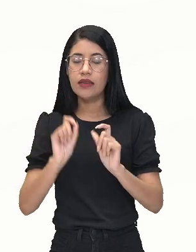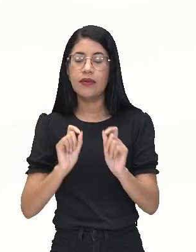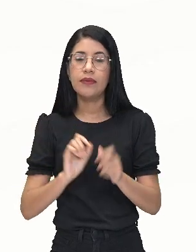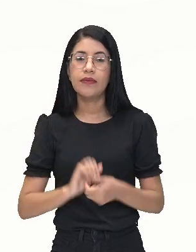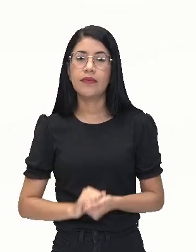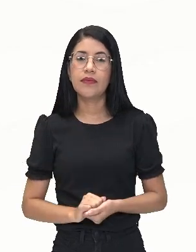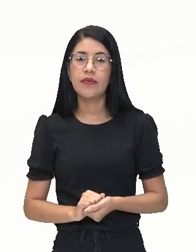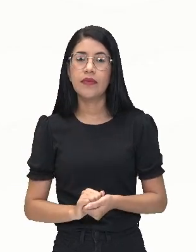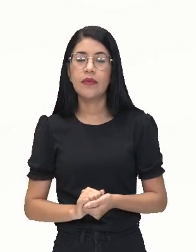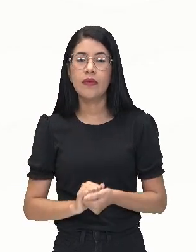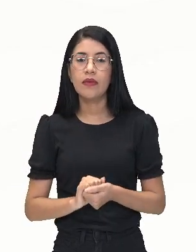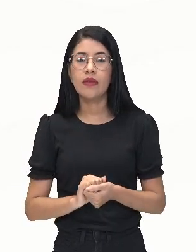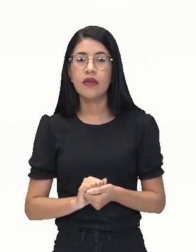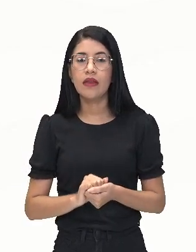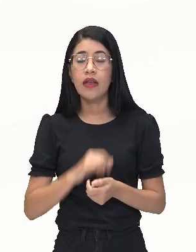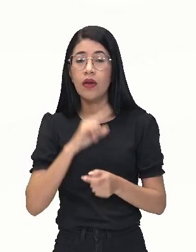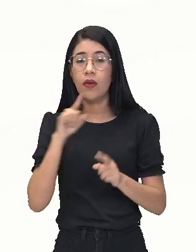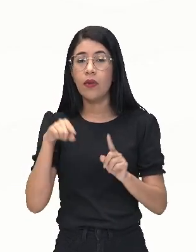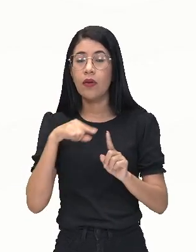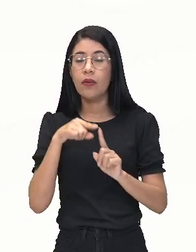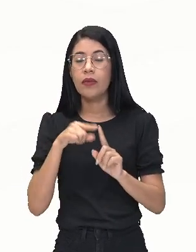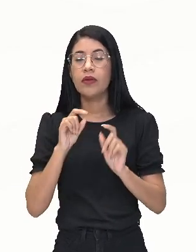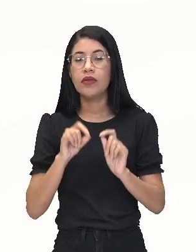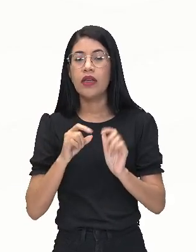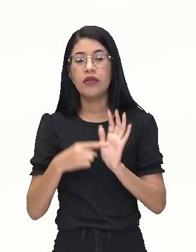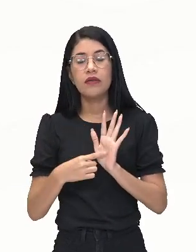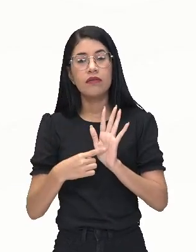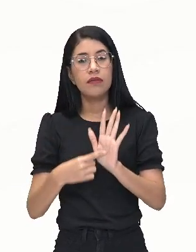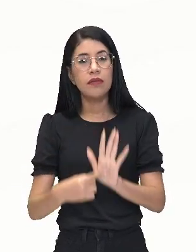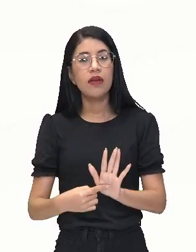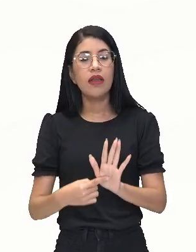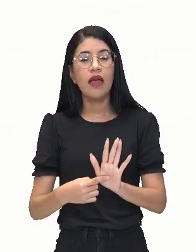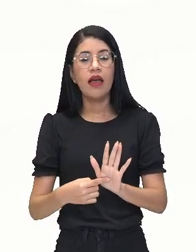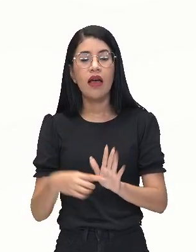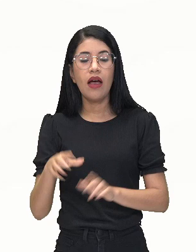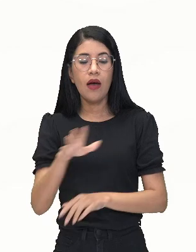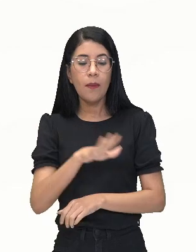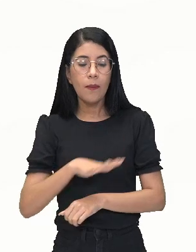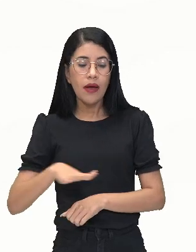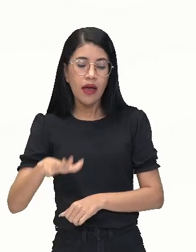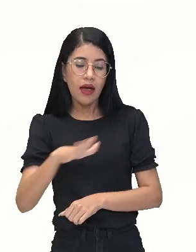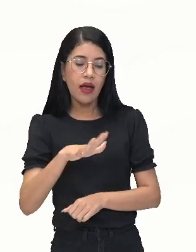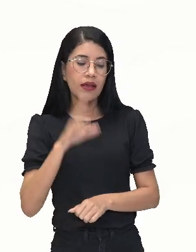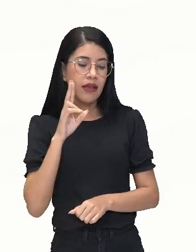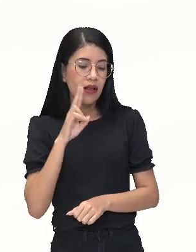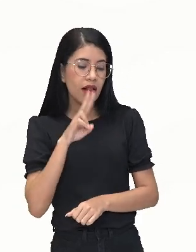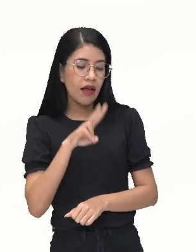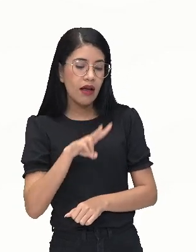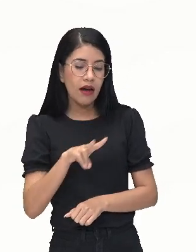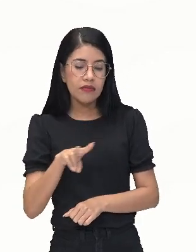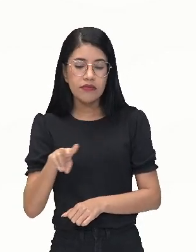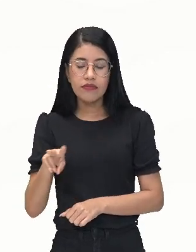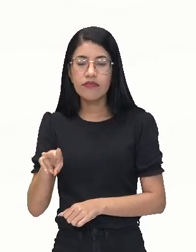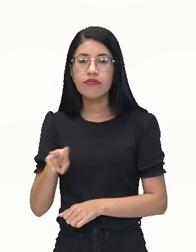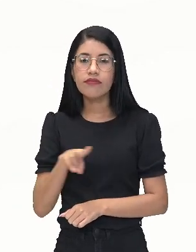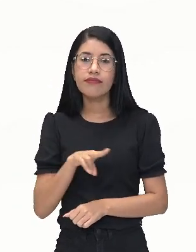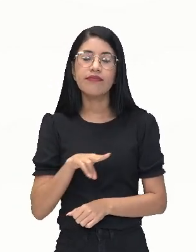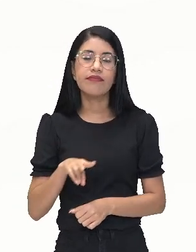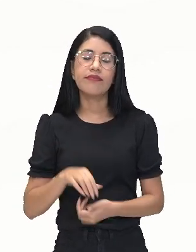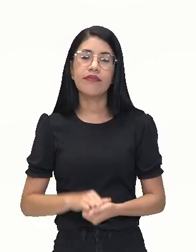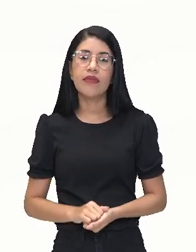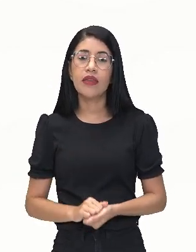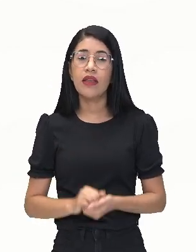a missão, digamos assim, de revelar o que está na superfície imagiada, não é isso? Então, revela